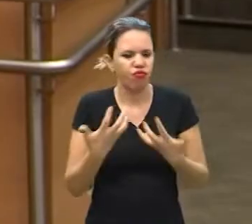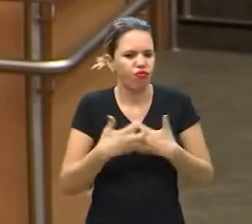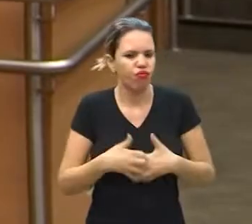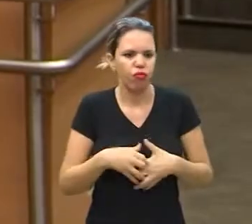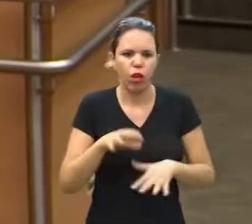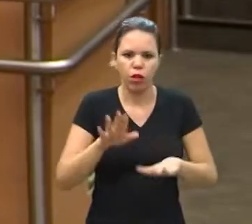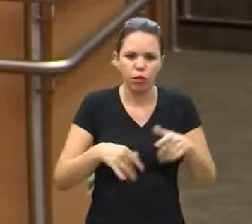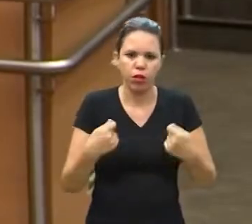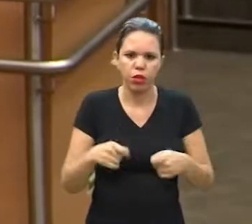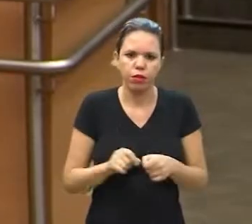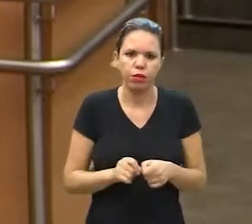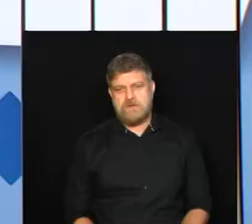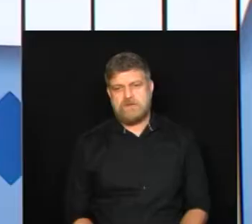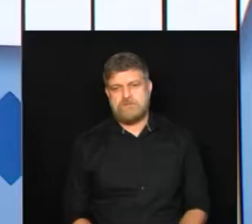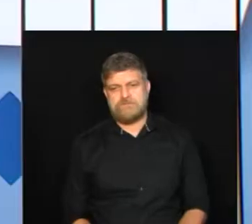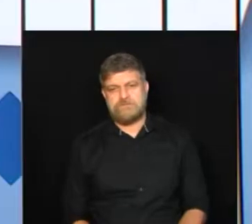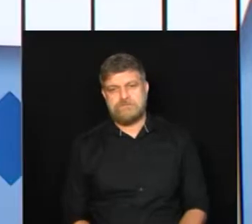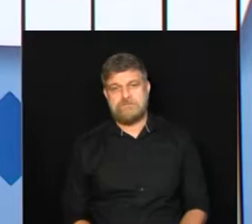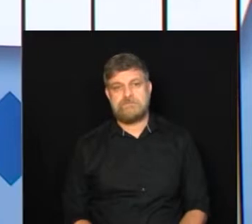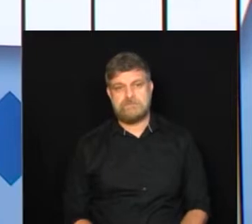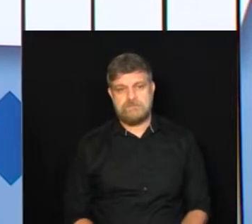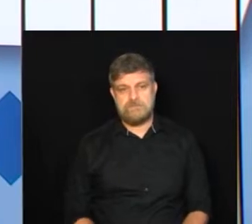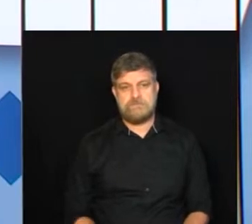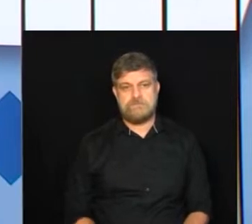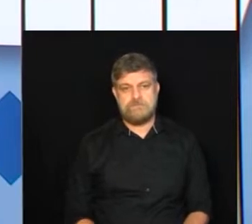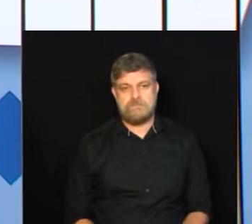não funciona como deveria funcionar.